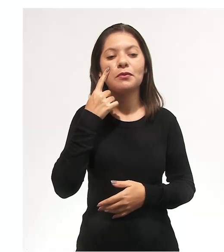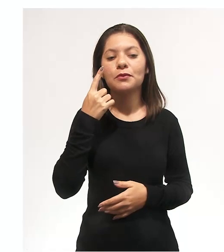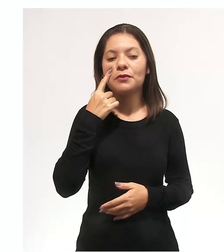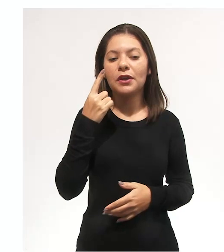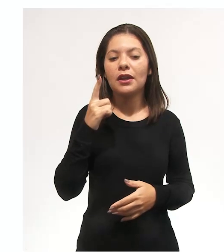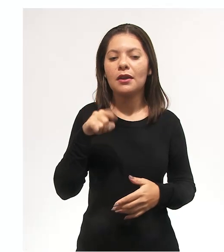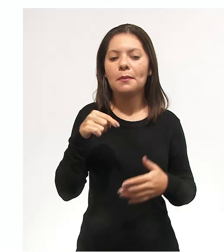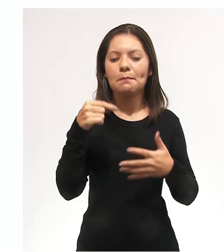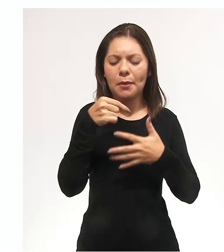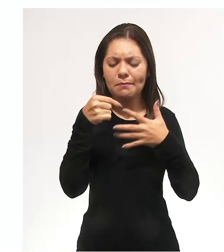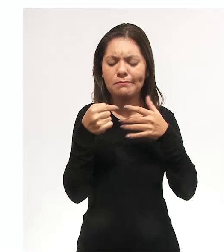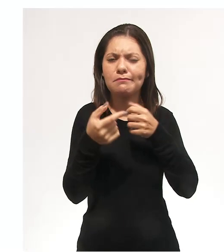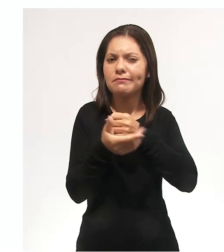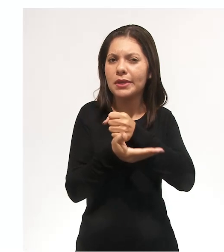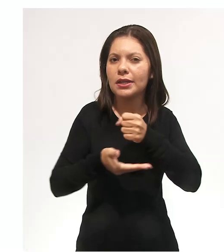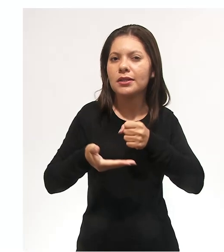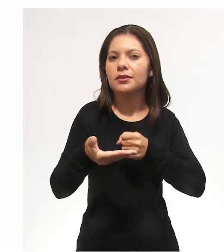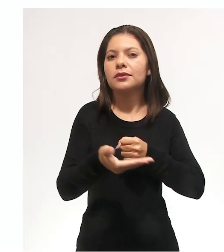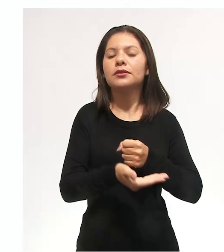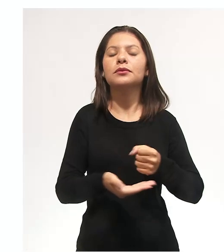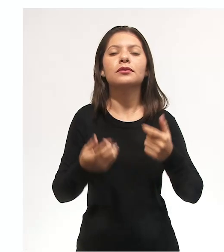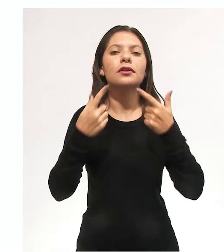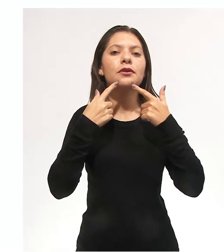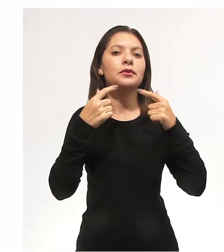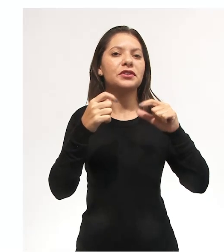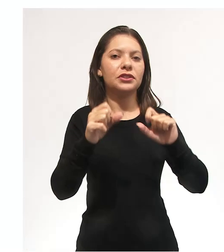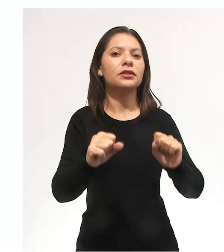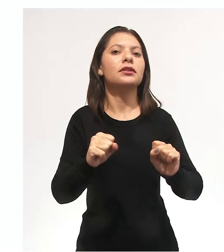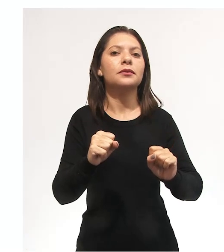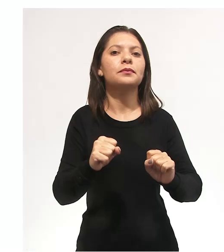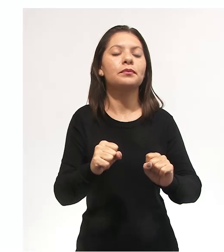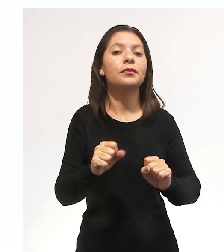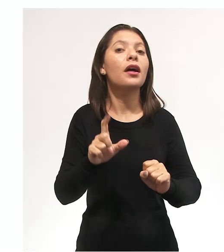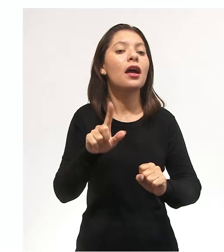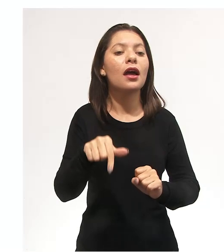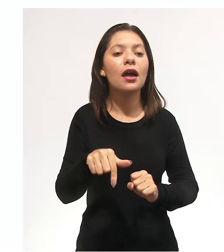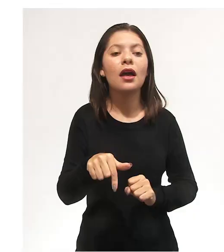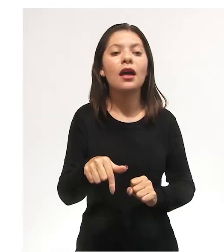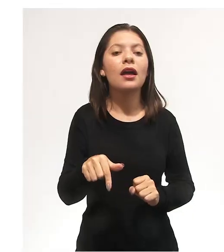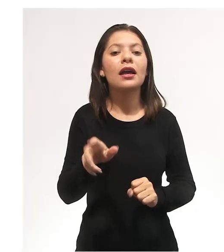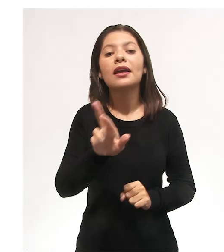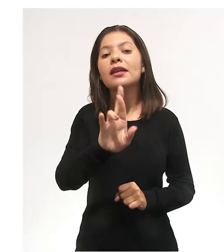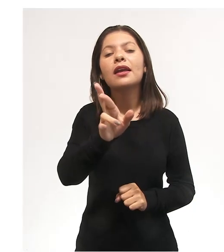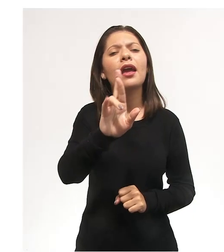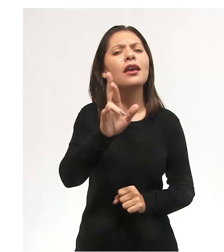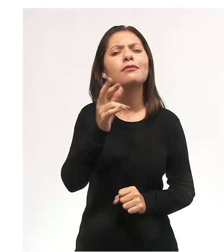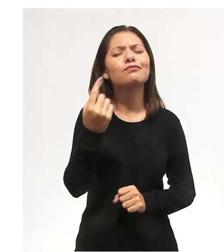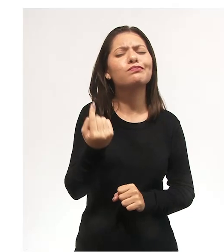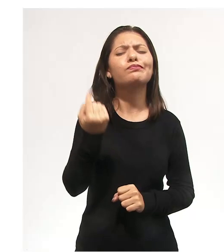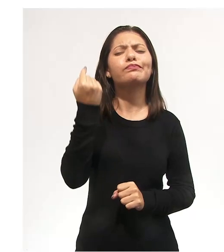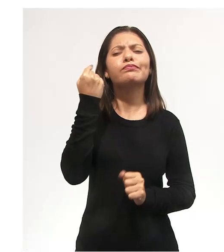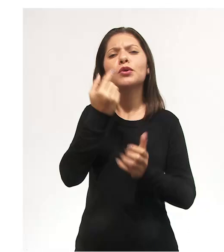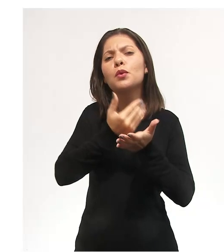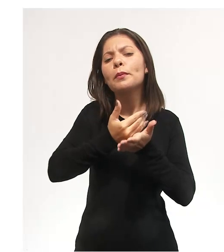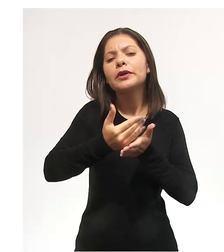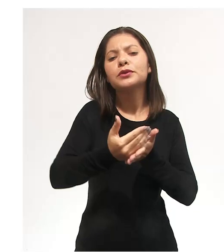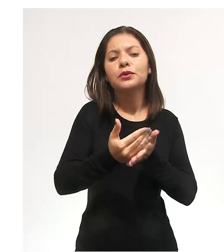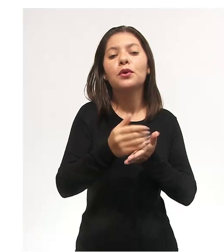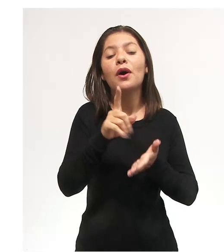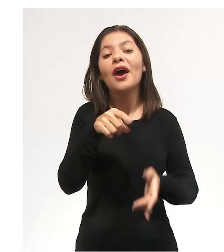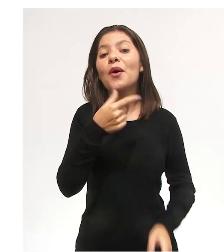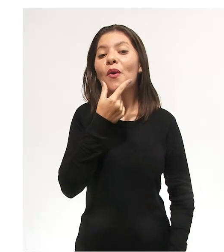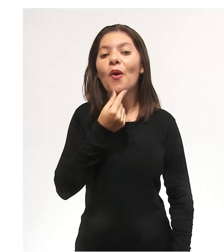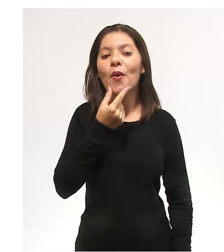os princípios básicos da linguística, né? Então, a gente teve como fundador da linguística moderna Ferdinand de